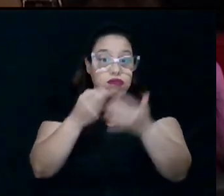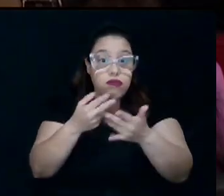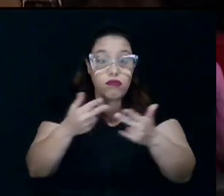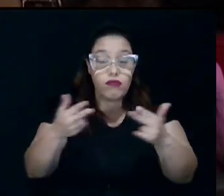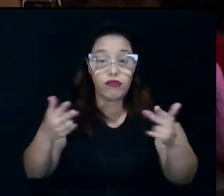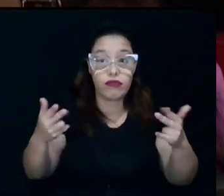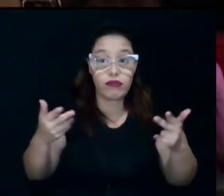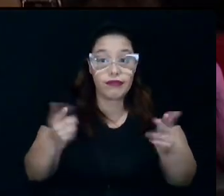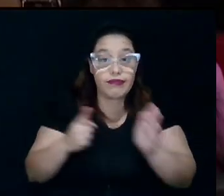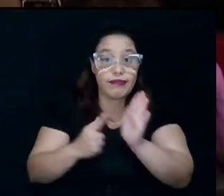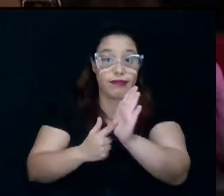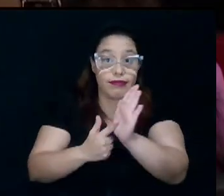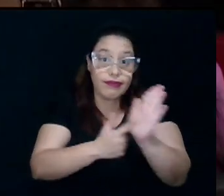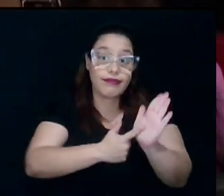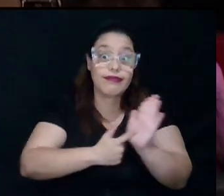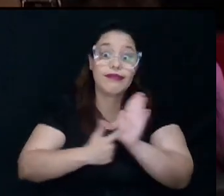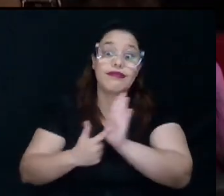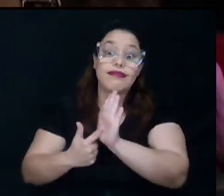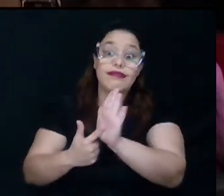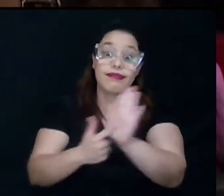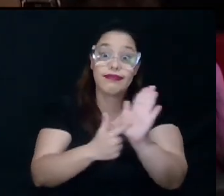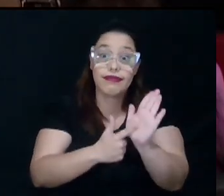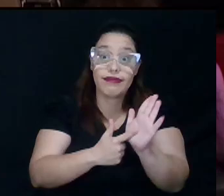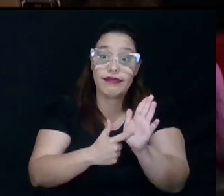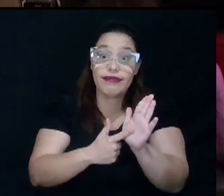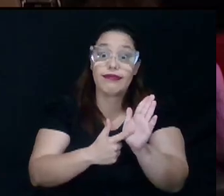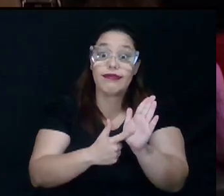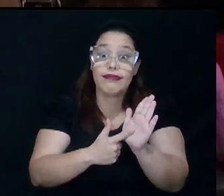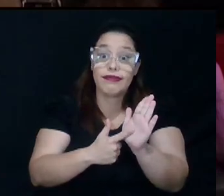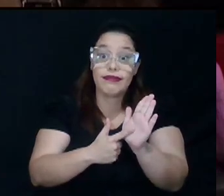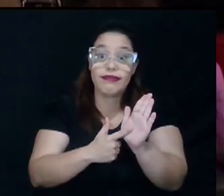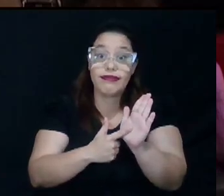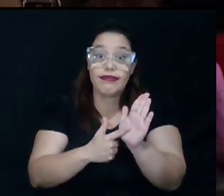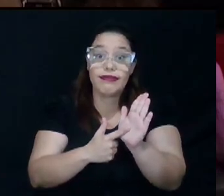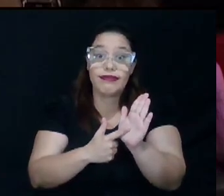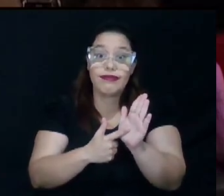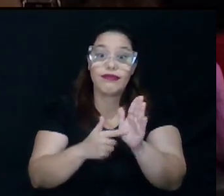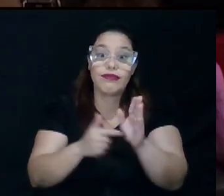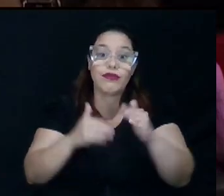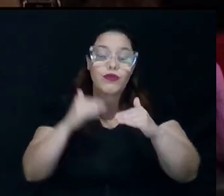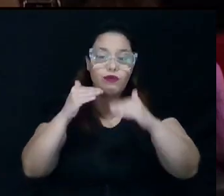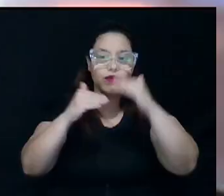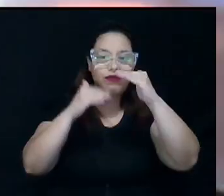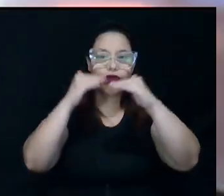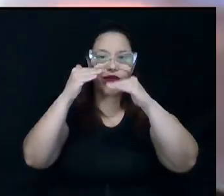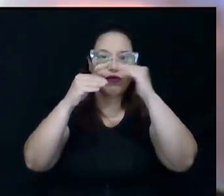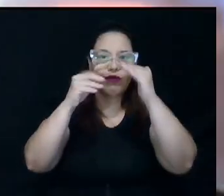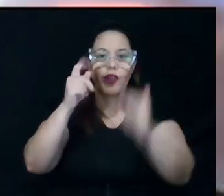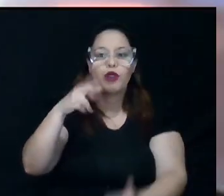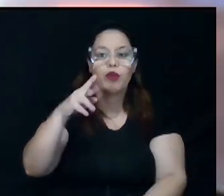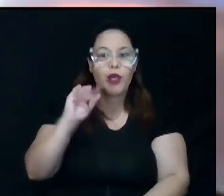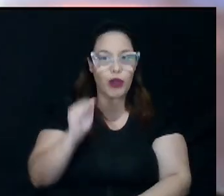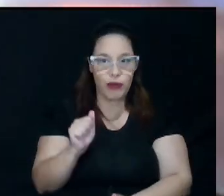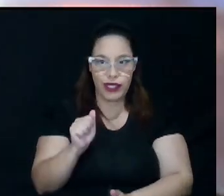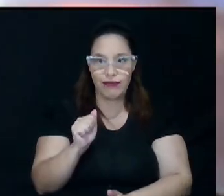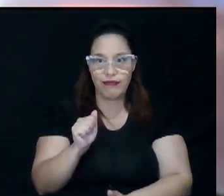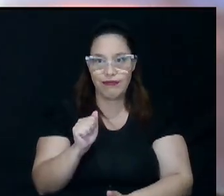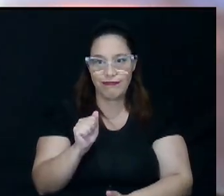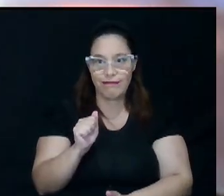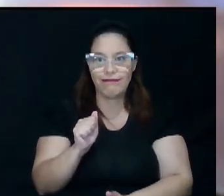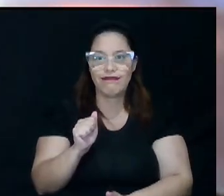as complexas variantes da montagem de uma ópera.